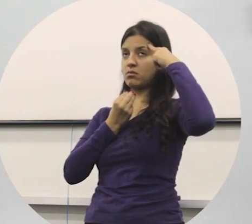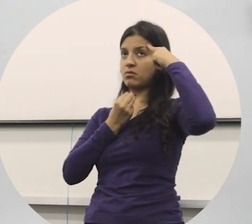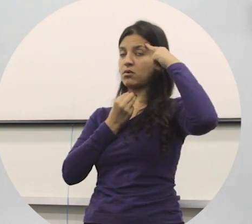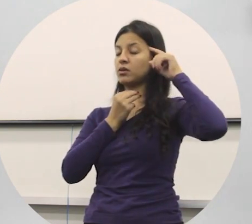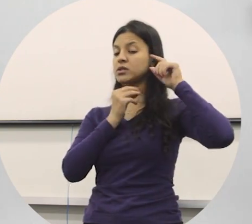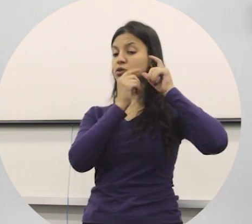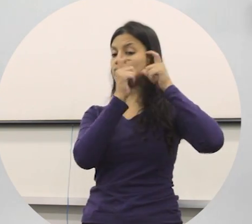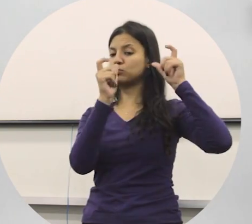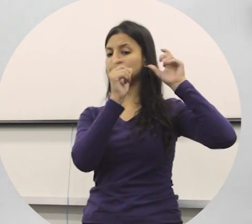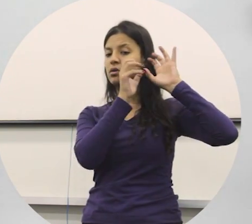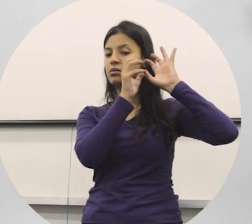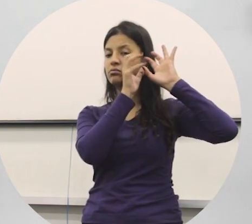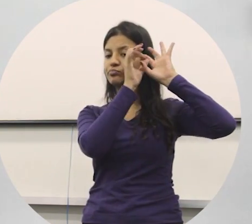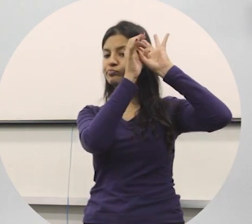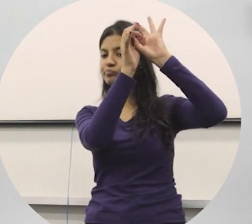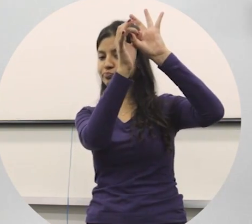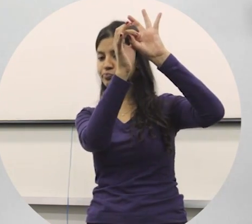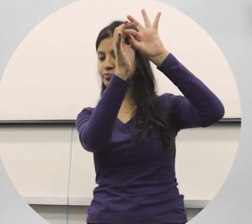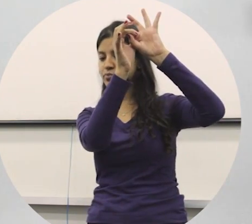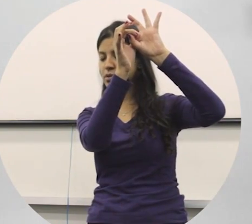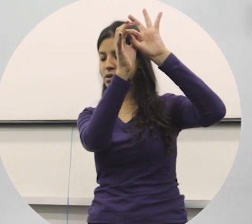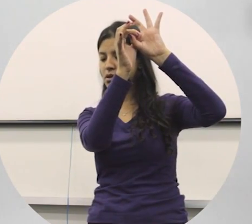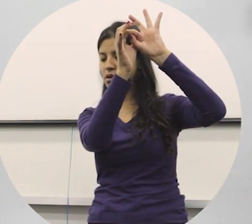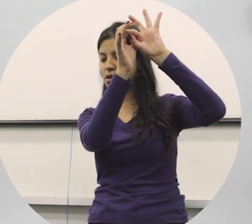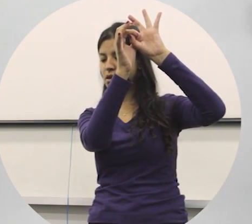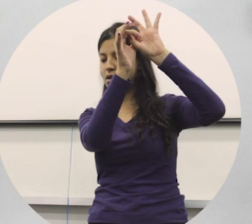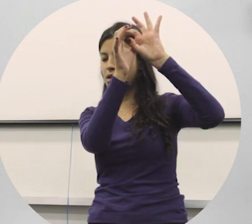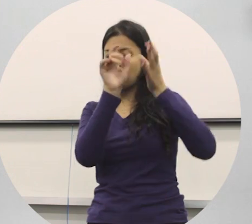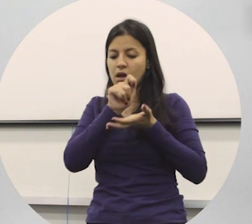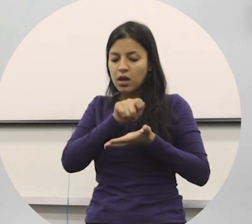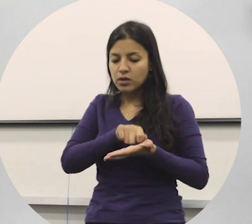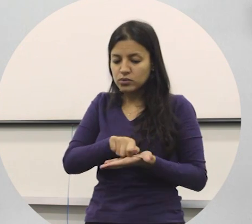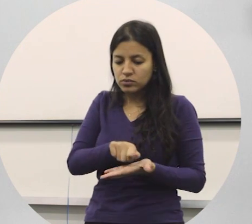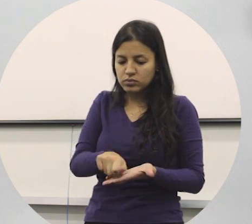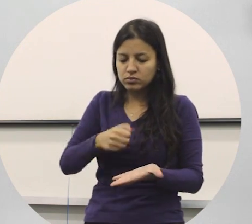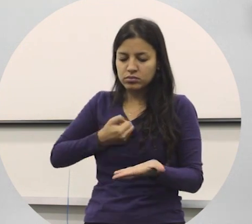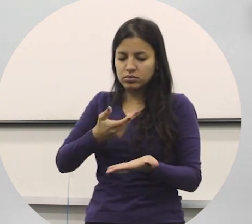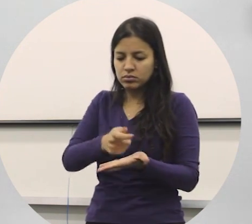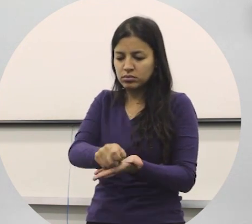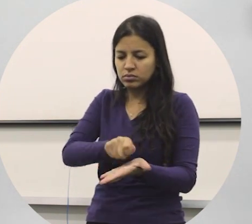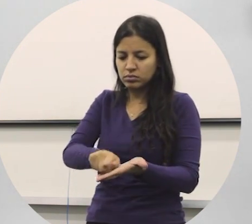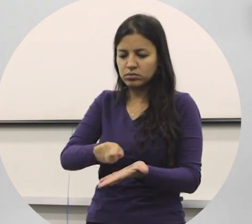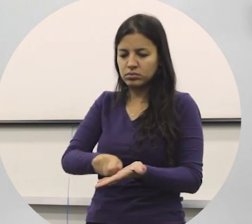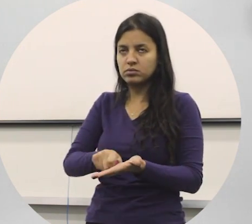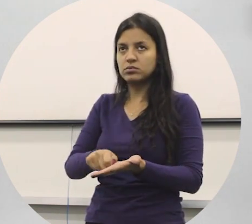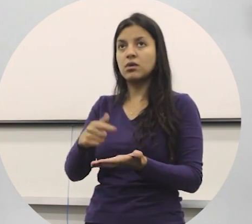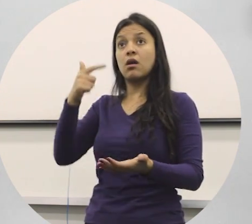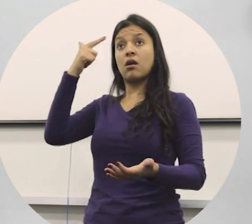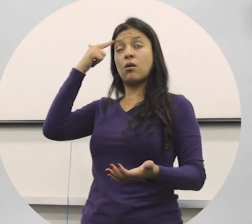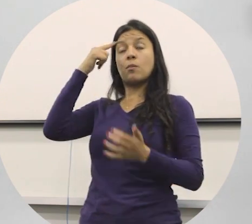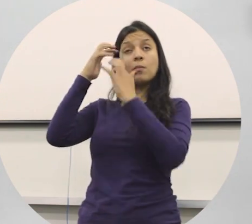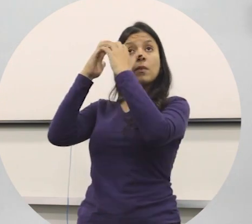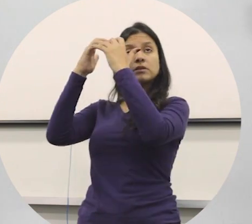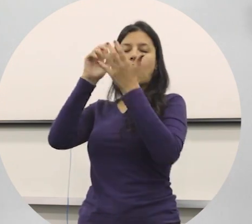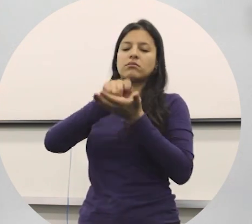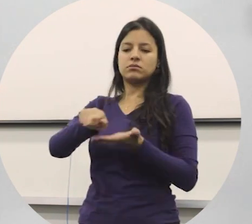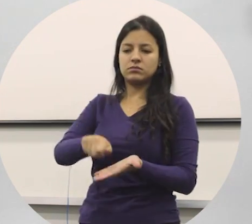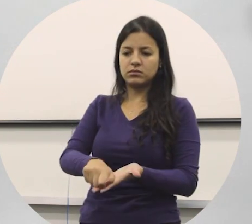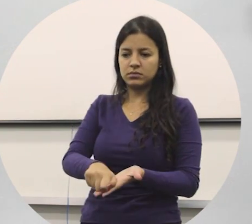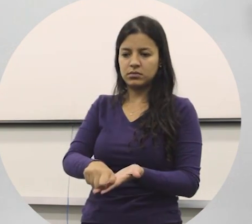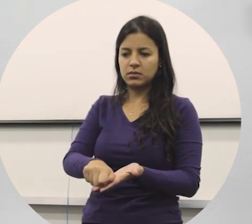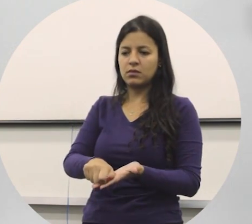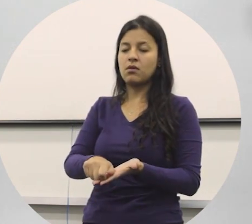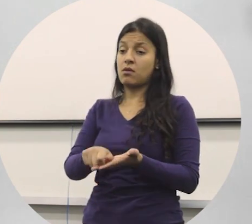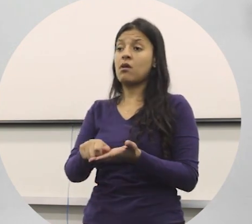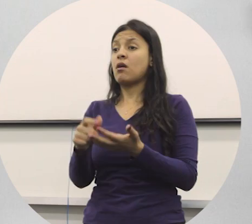eu vou escrever alguma coisa, em como é a minha língua e como eu vou escrever aquilo que eu estou querendo escrever. Entra uma coisa aí